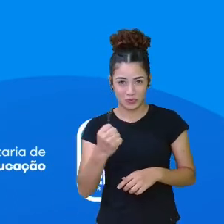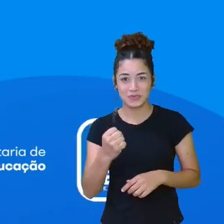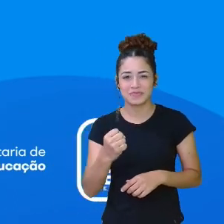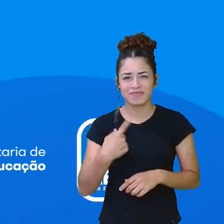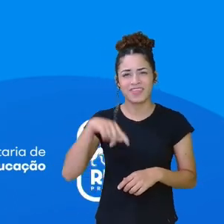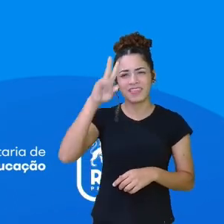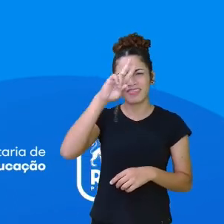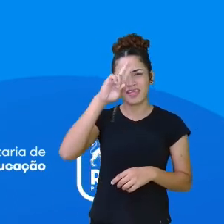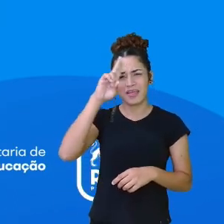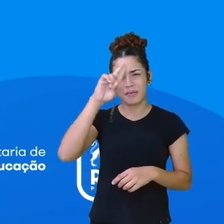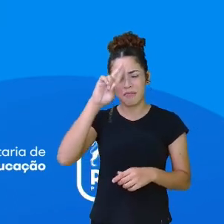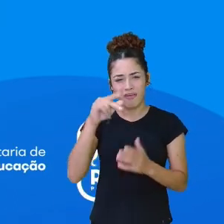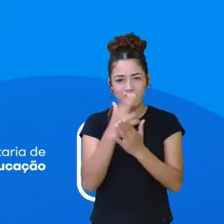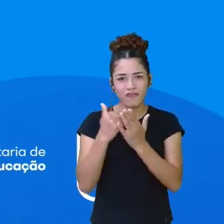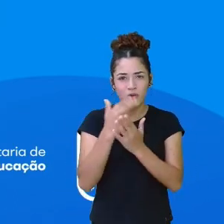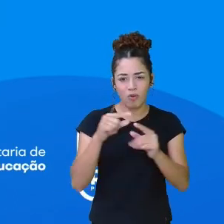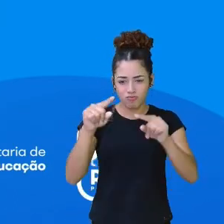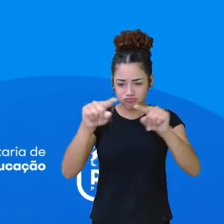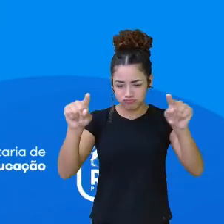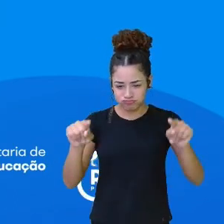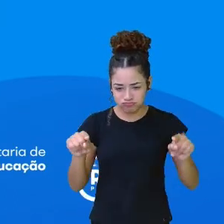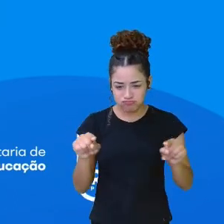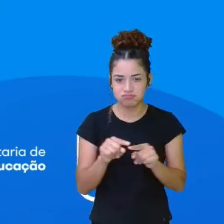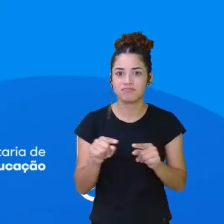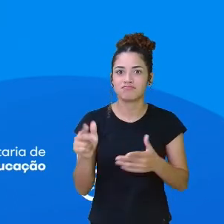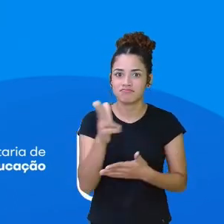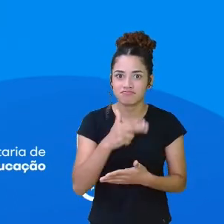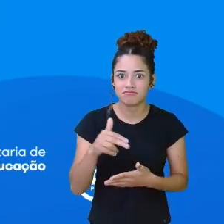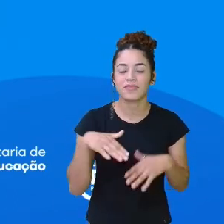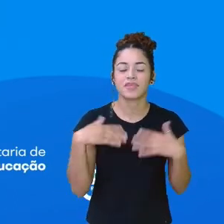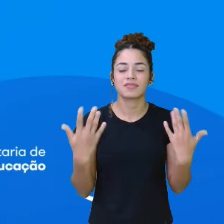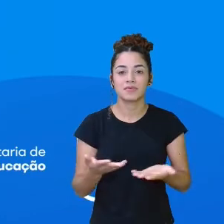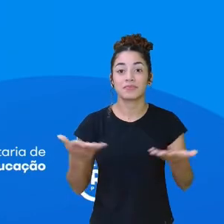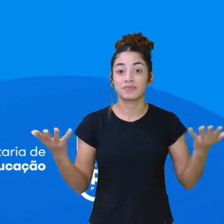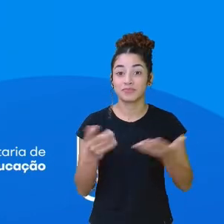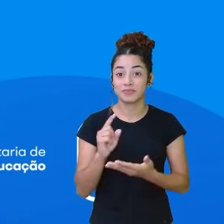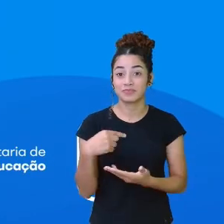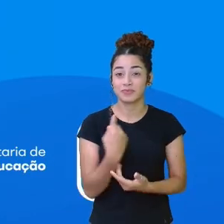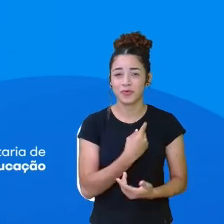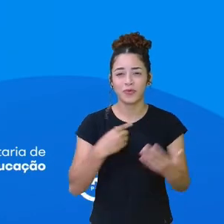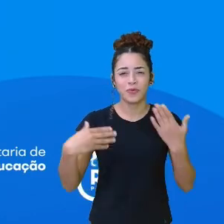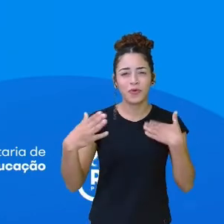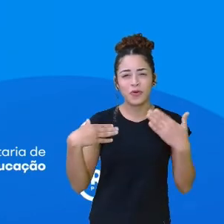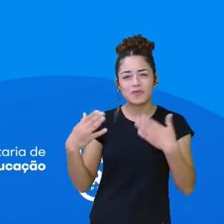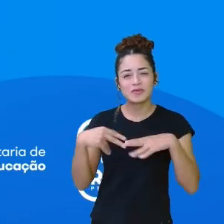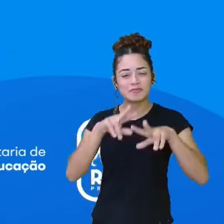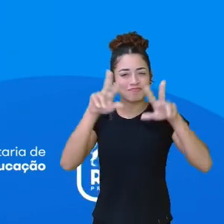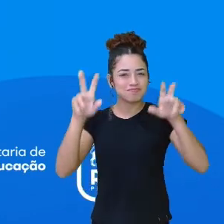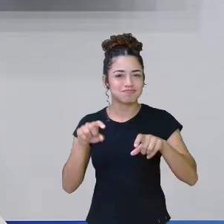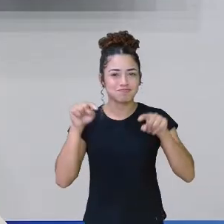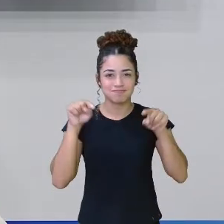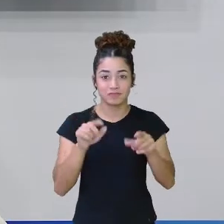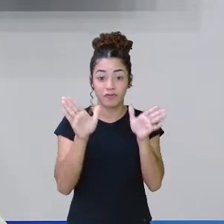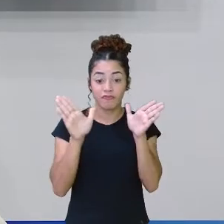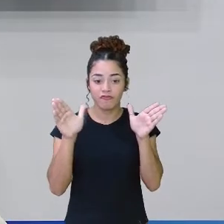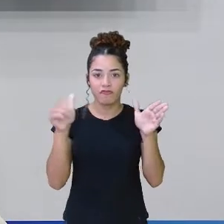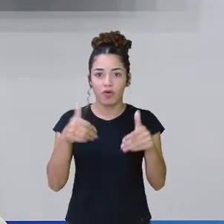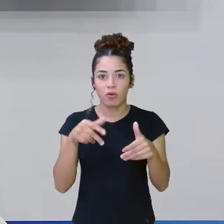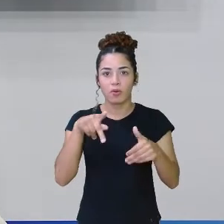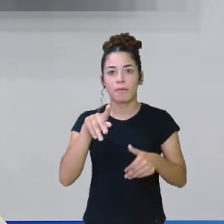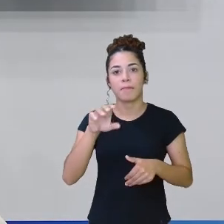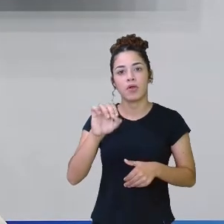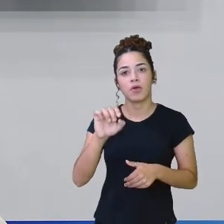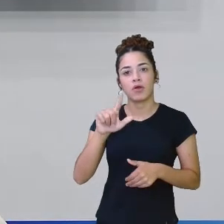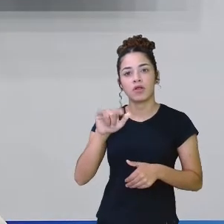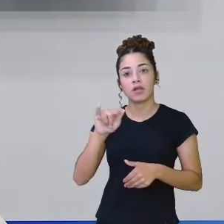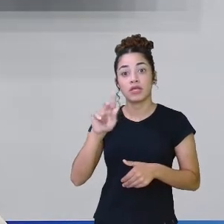Lembram das figuras planas? Pois bem, a gente vai conversar um pouco mais sobre elas, especificamente